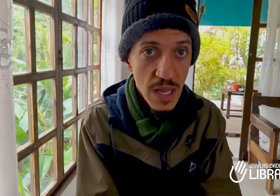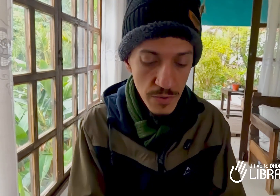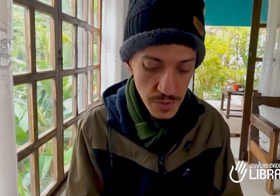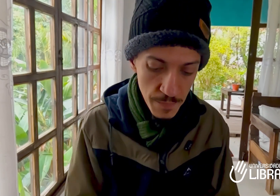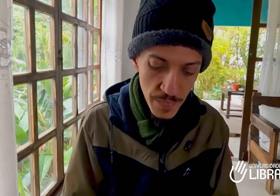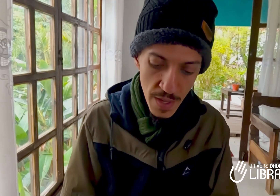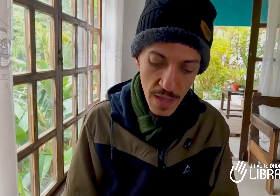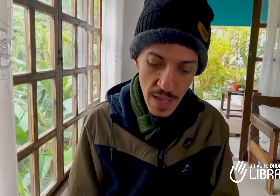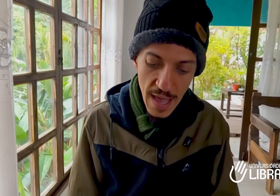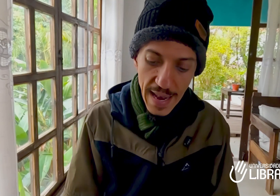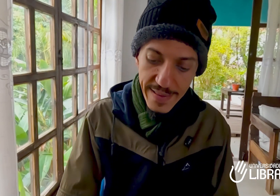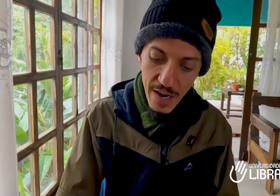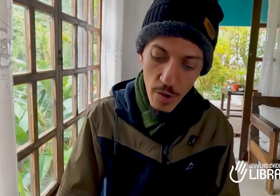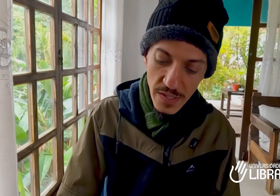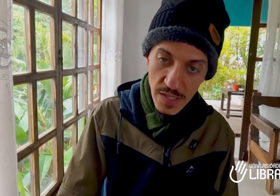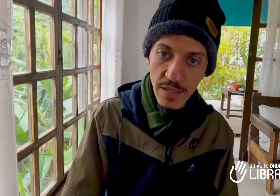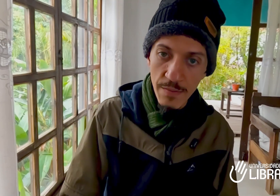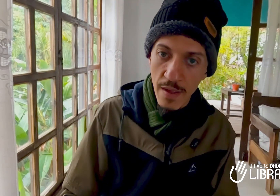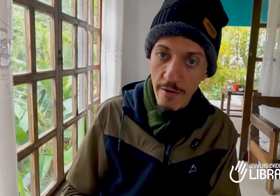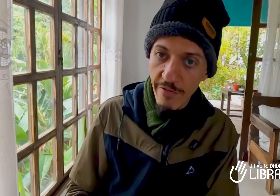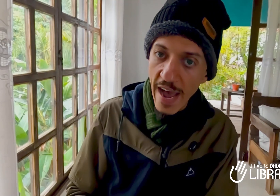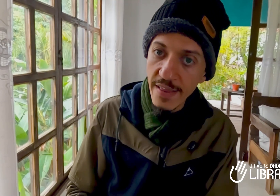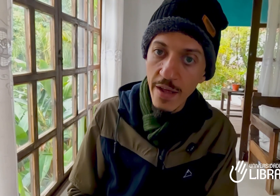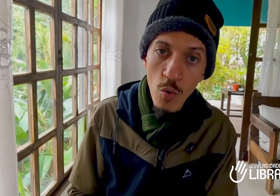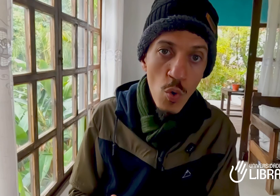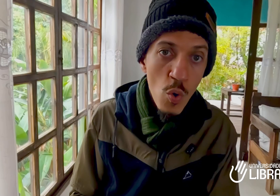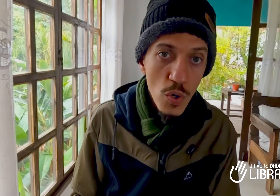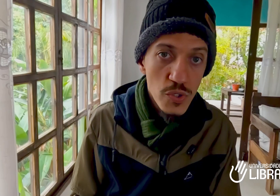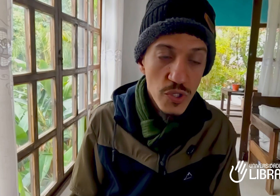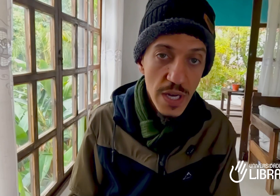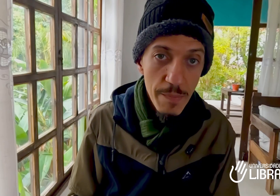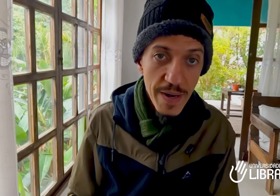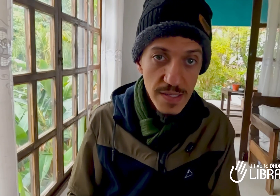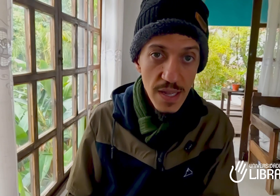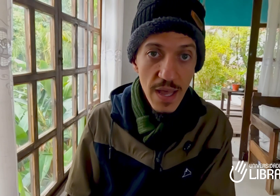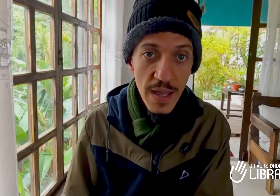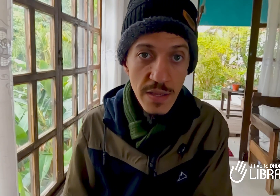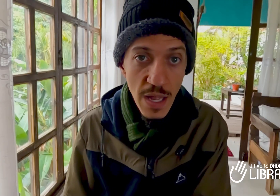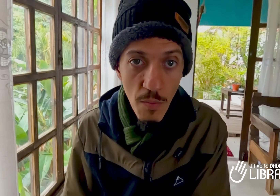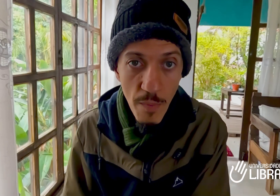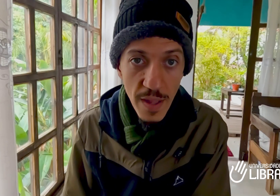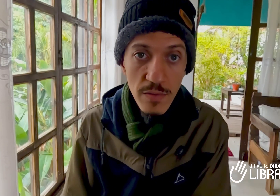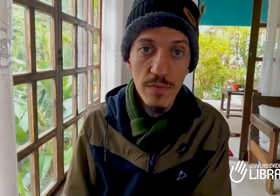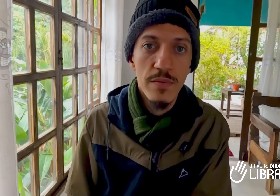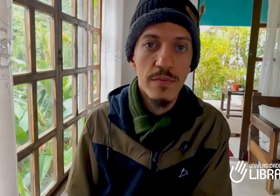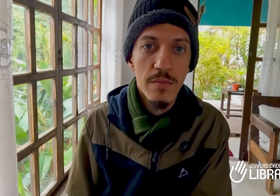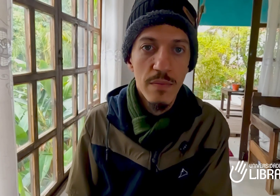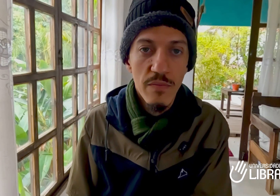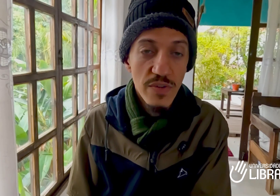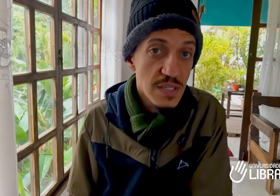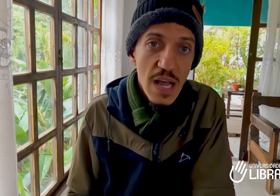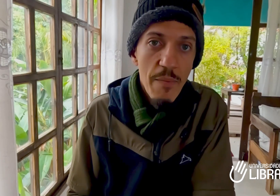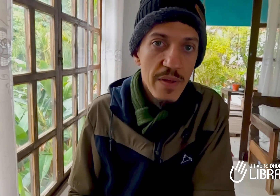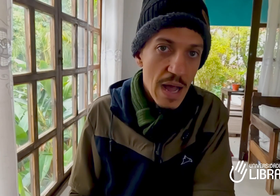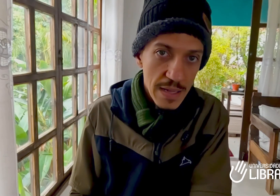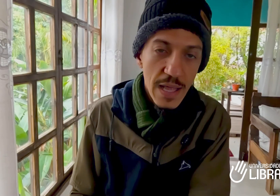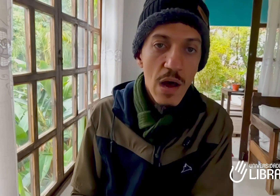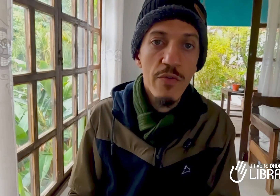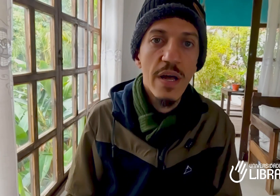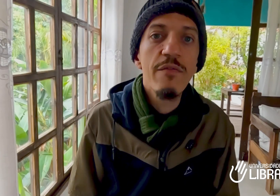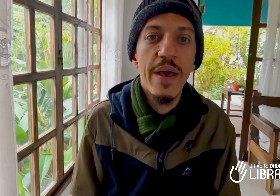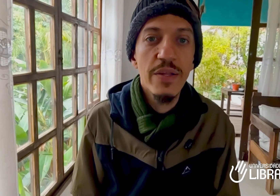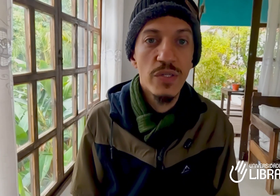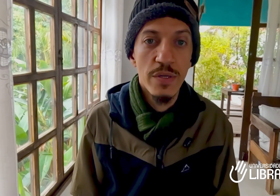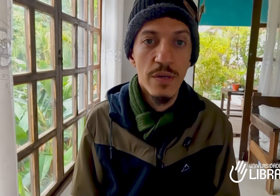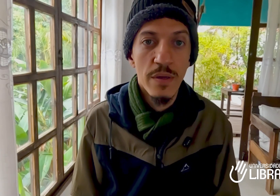tantos alunos. É literalmente assim, vai ter um concurso de Libras em tal momento. Você sabe, até lá eu vou